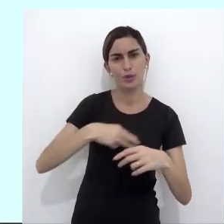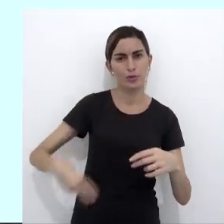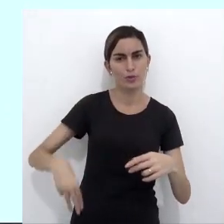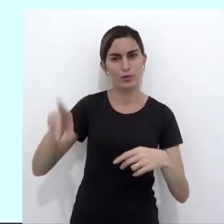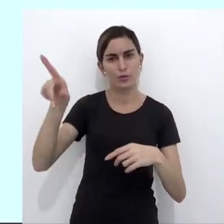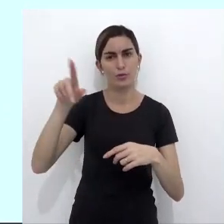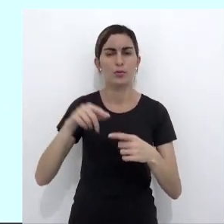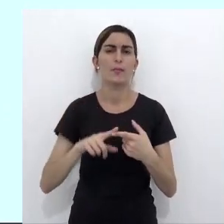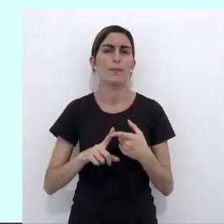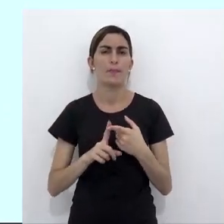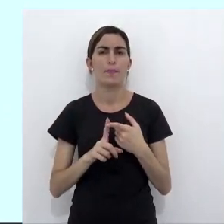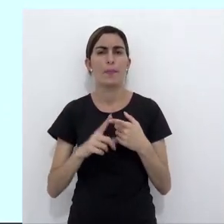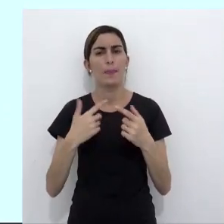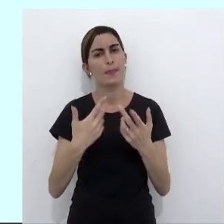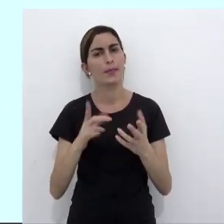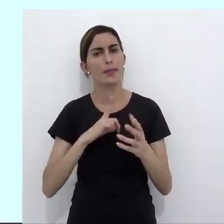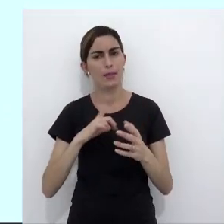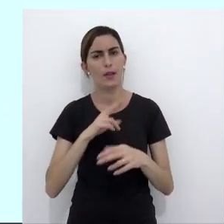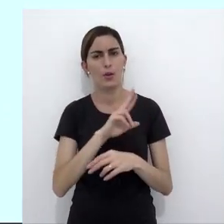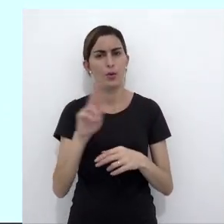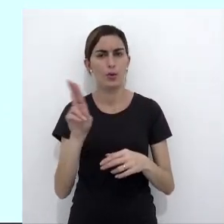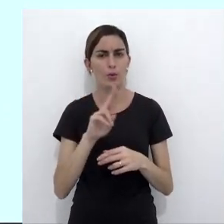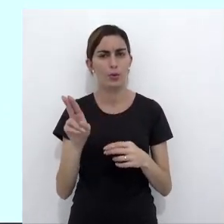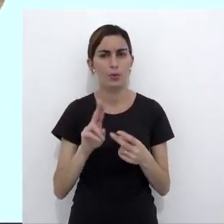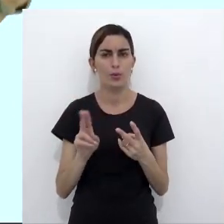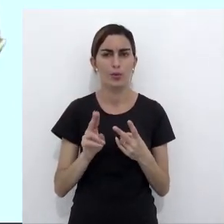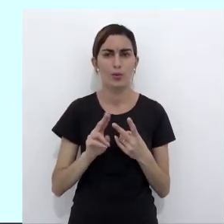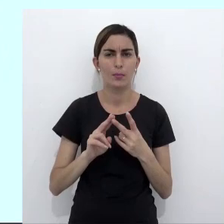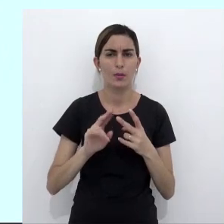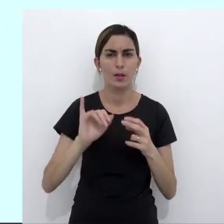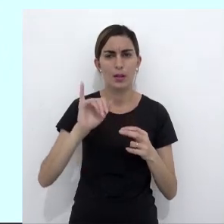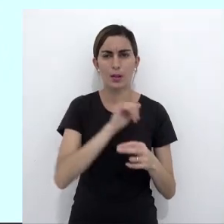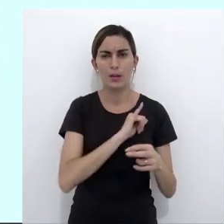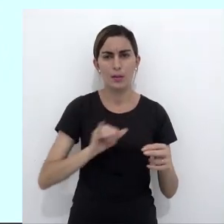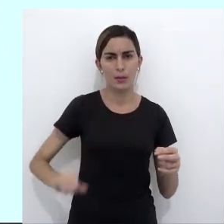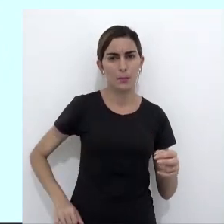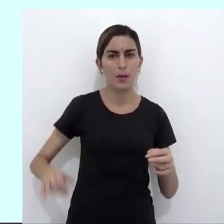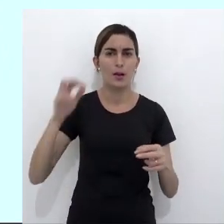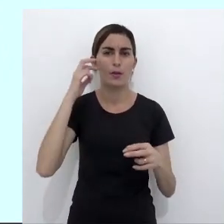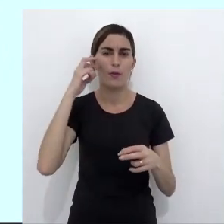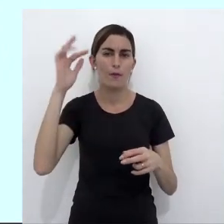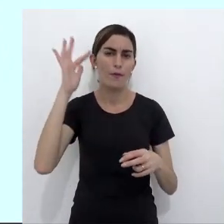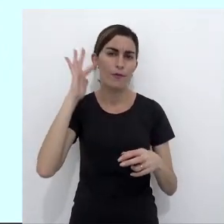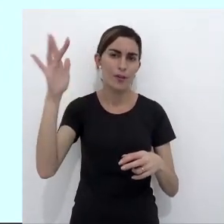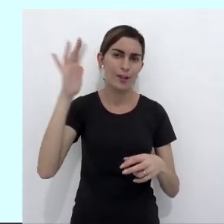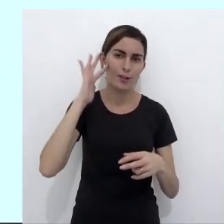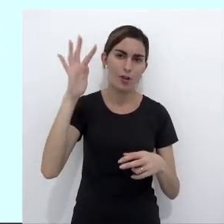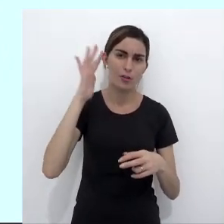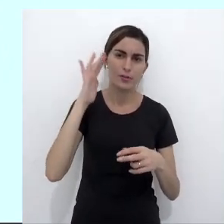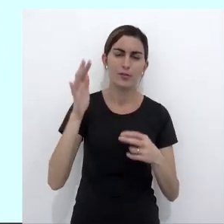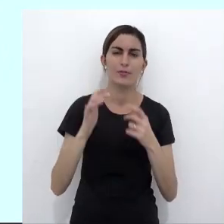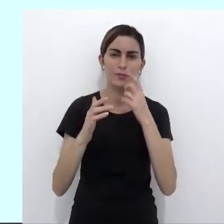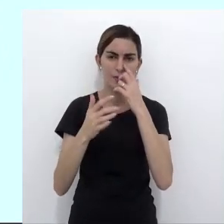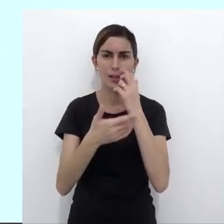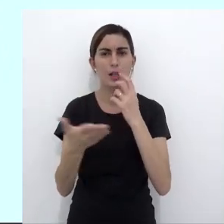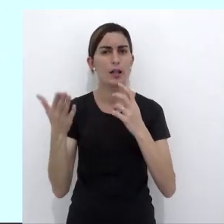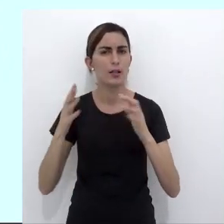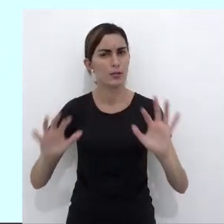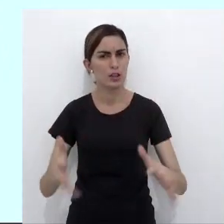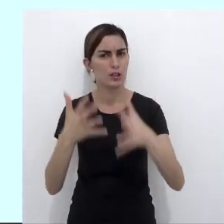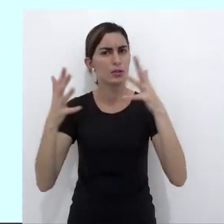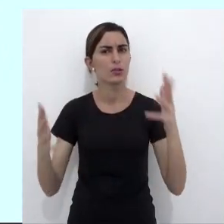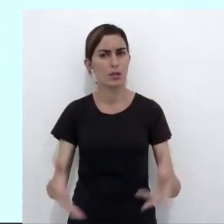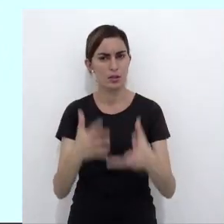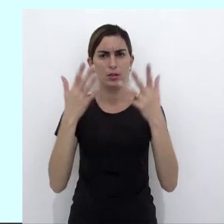nós tivemos aí, na realidade, um chamado imperador filósofo, né? Um imperador que incentivou, um